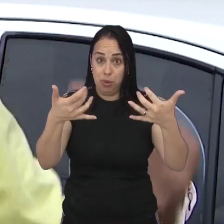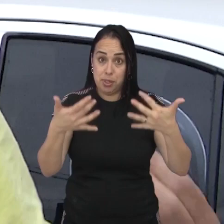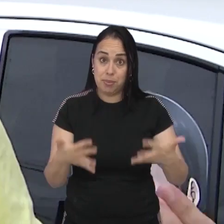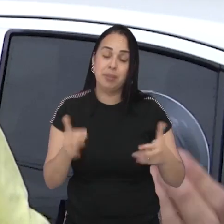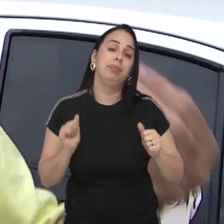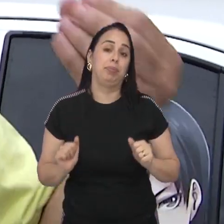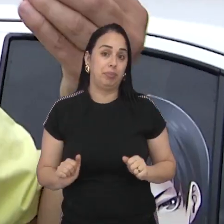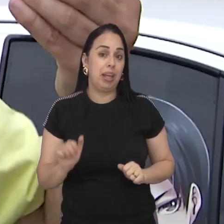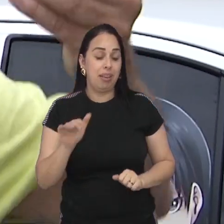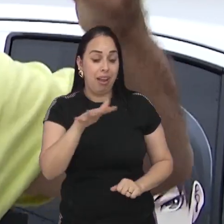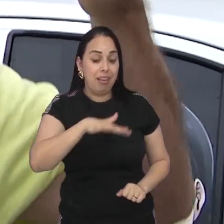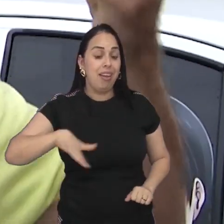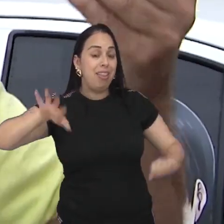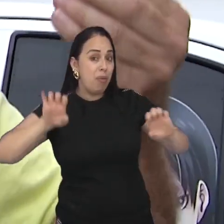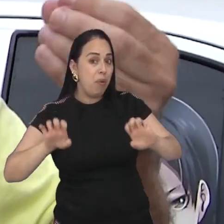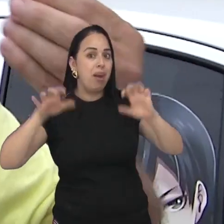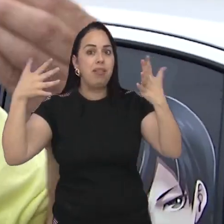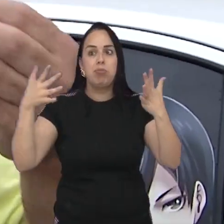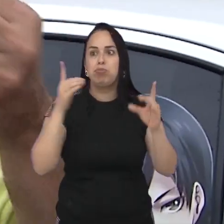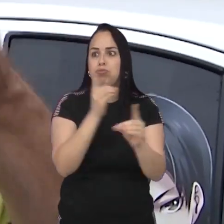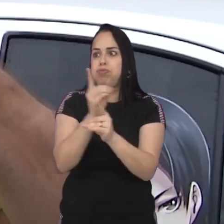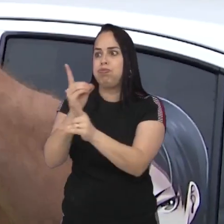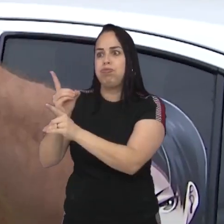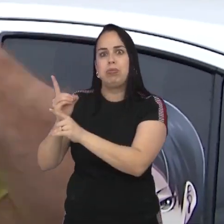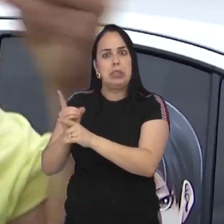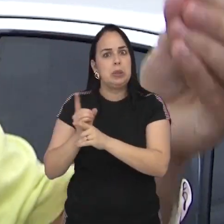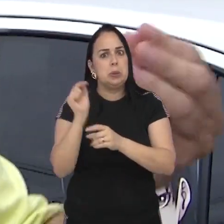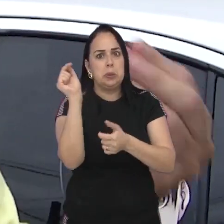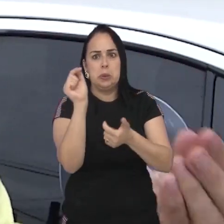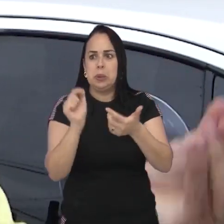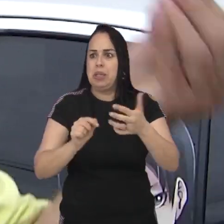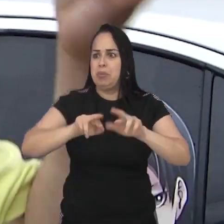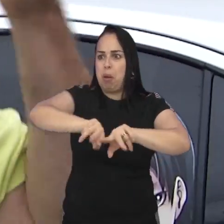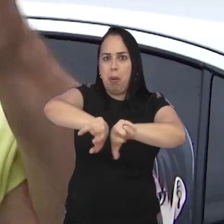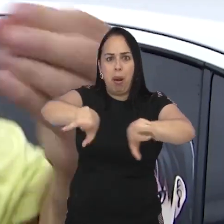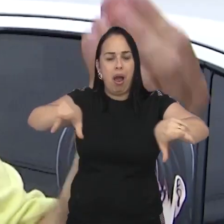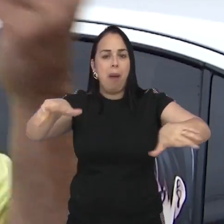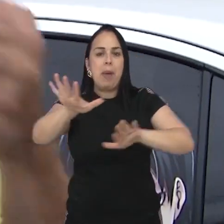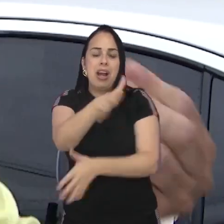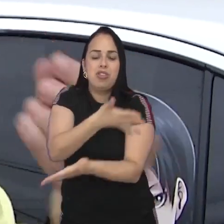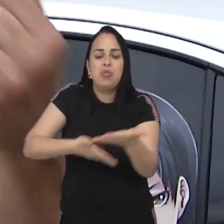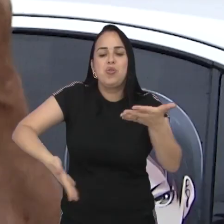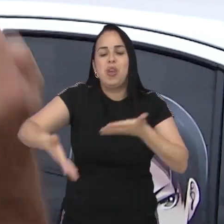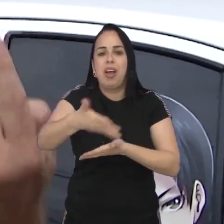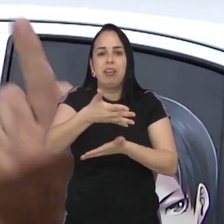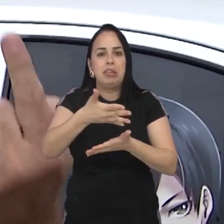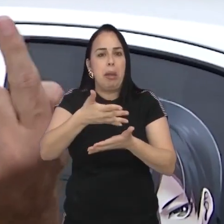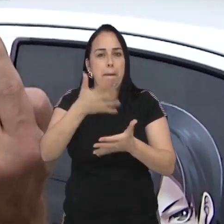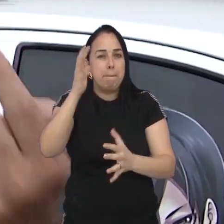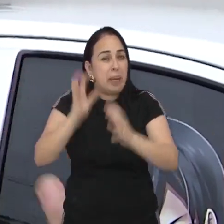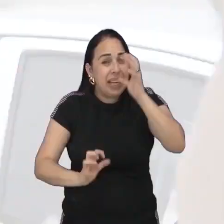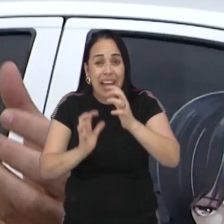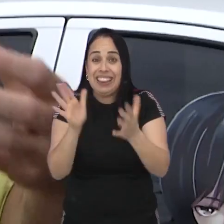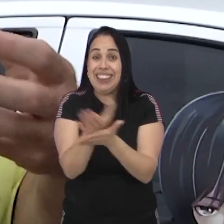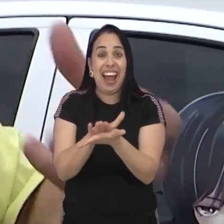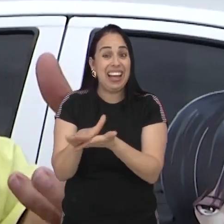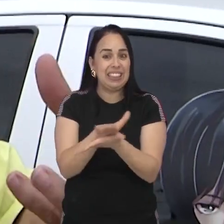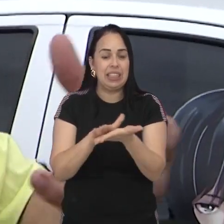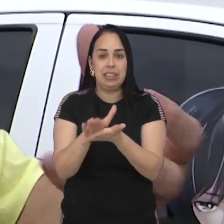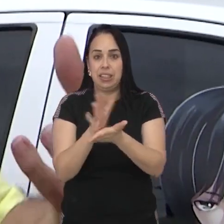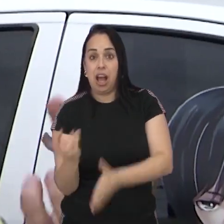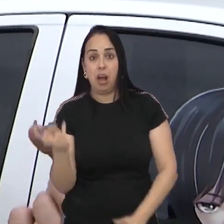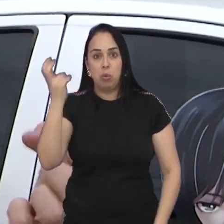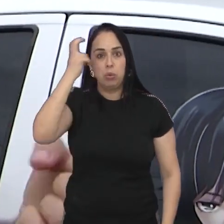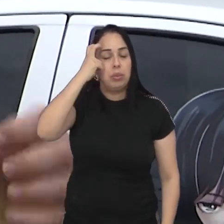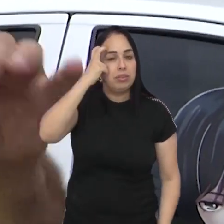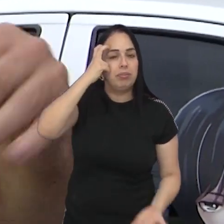vou falar para vocês, nesses eventos você encontra todo tipo de gente convivendo em harmonia, não tem uma confusão. A cultura